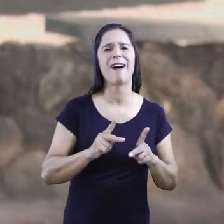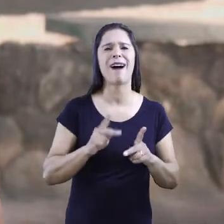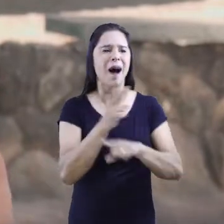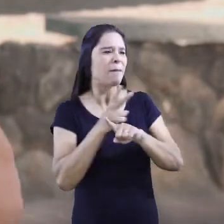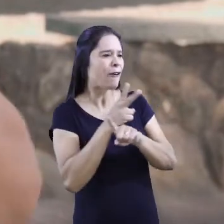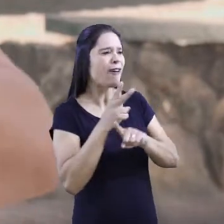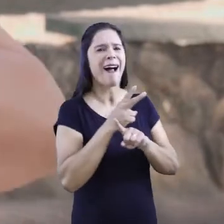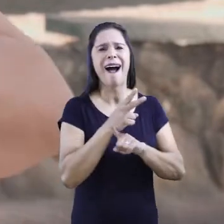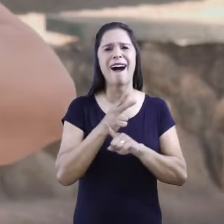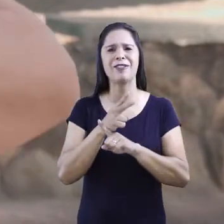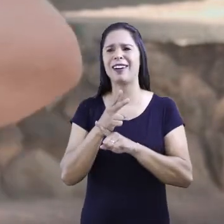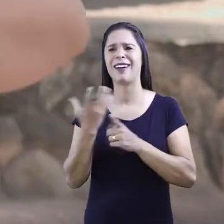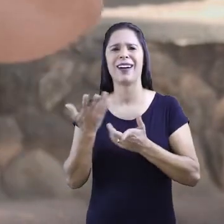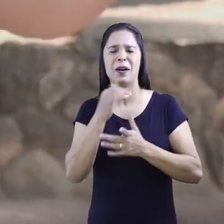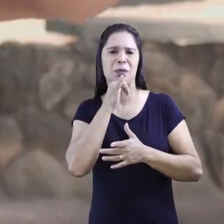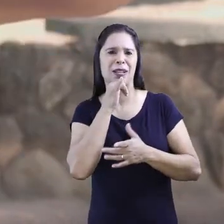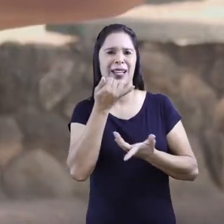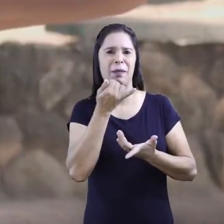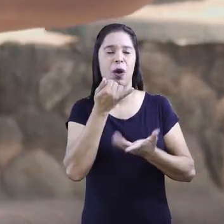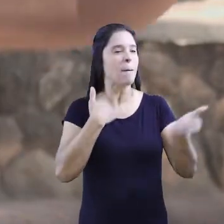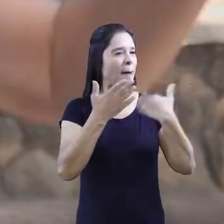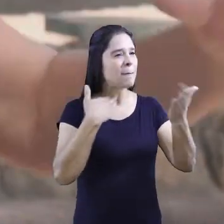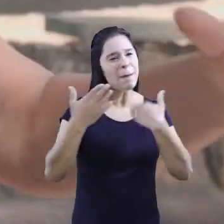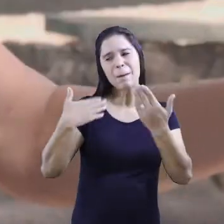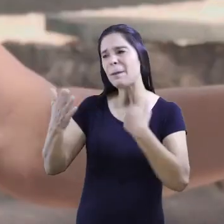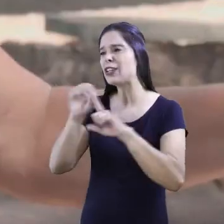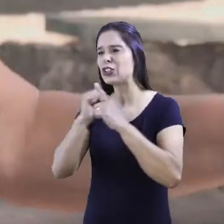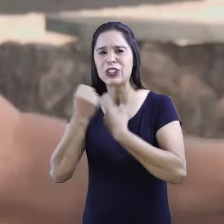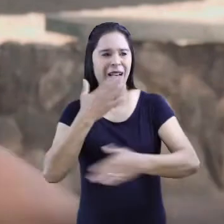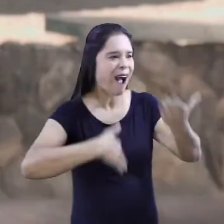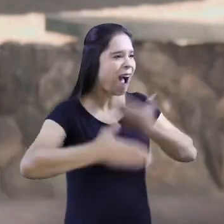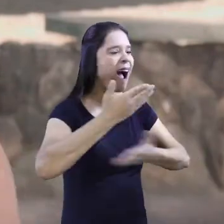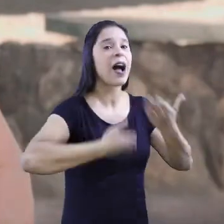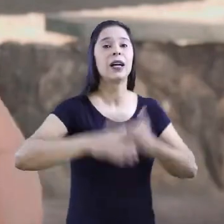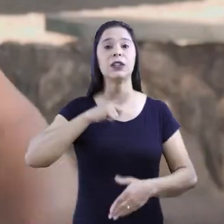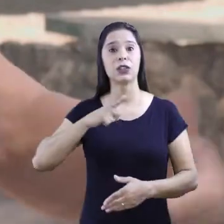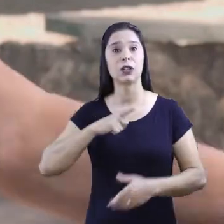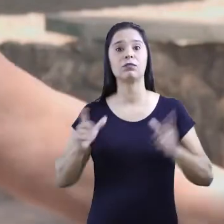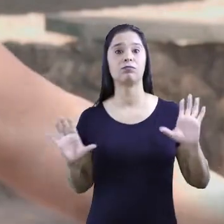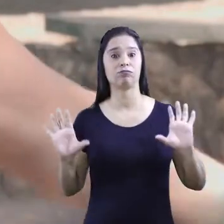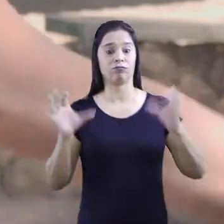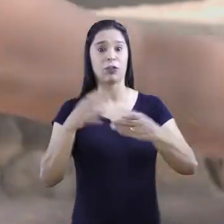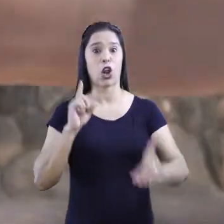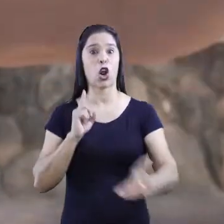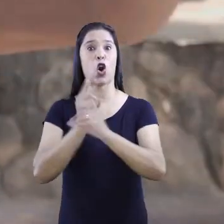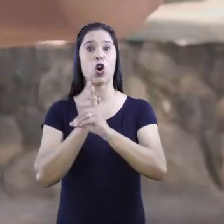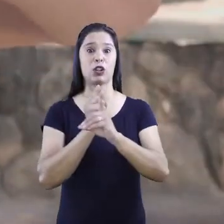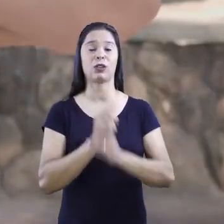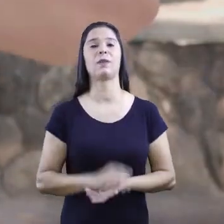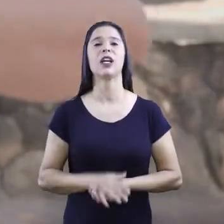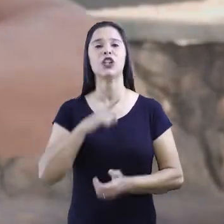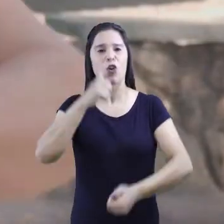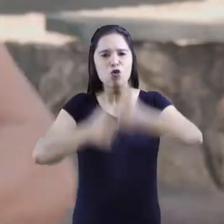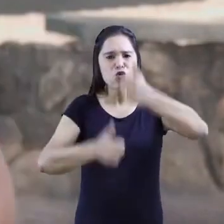era onde as pessoas procuravam maior entrosamento social, havia um footing,